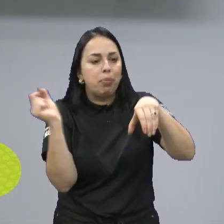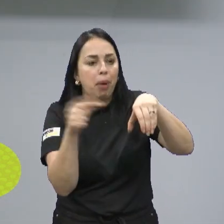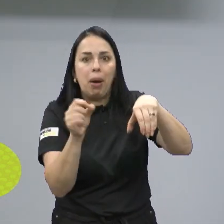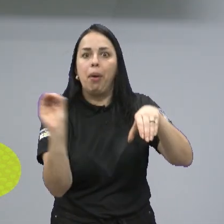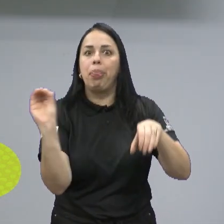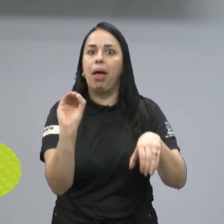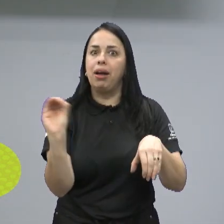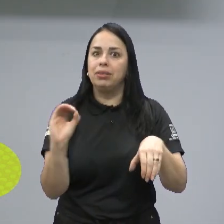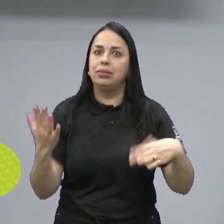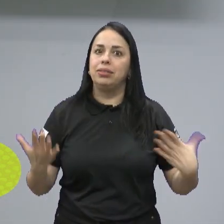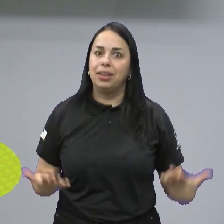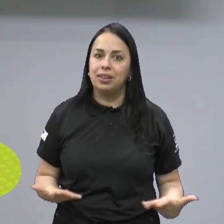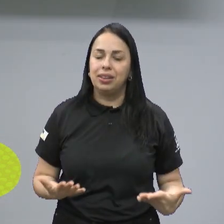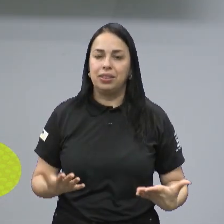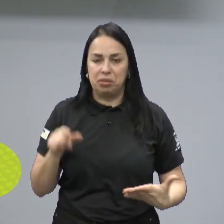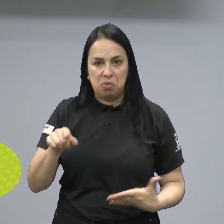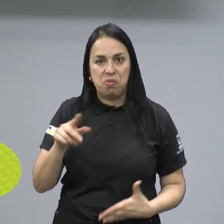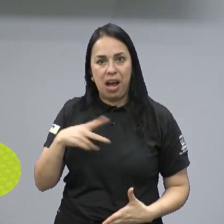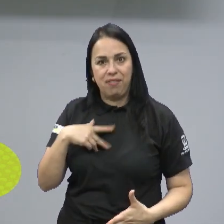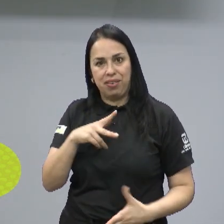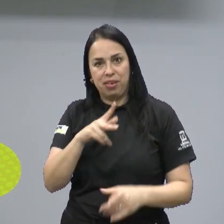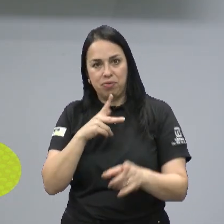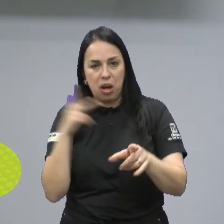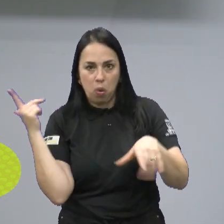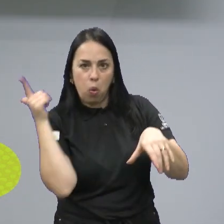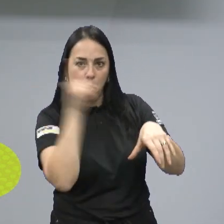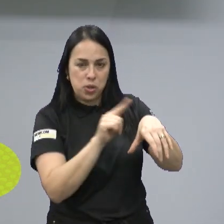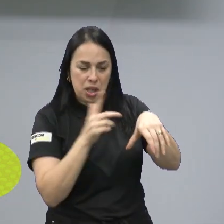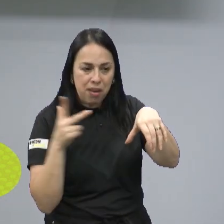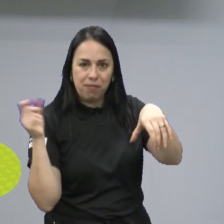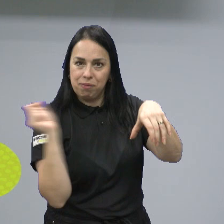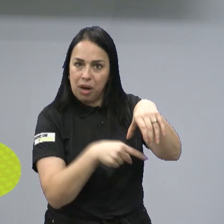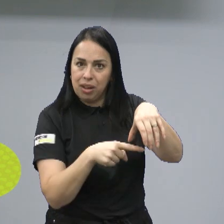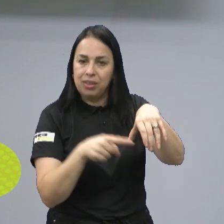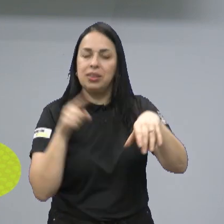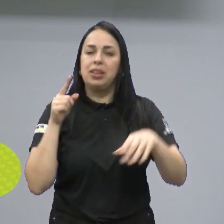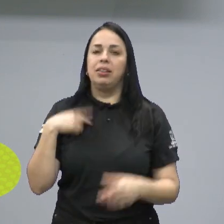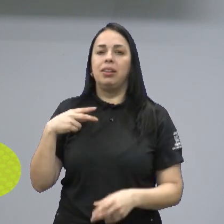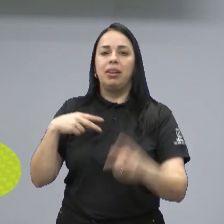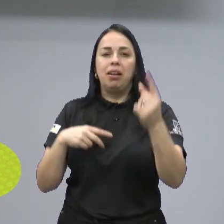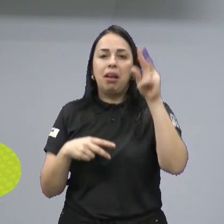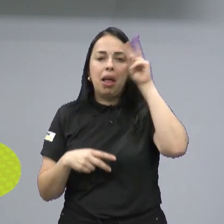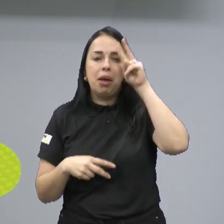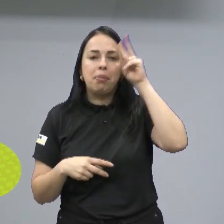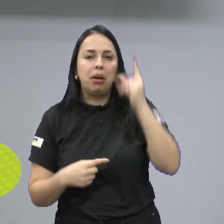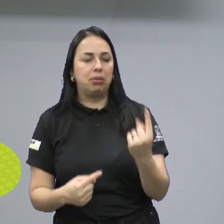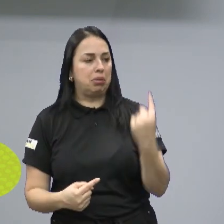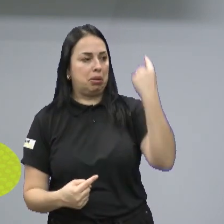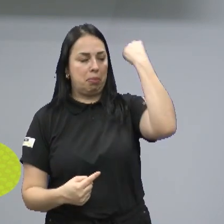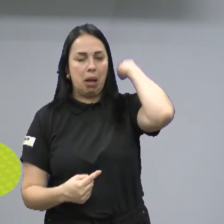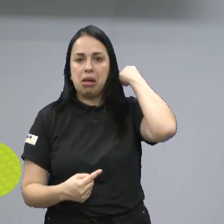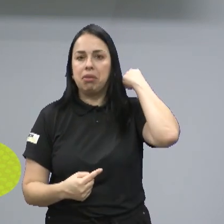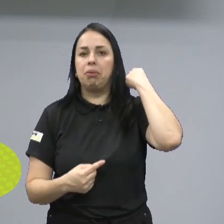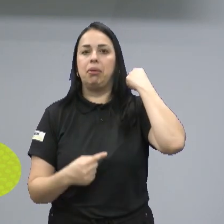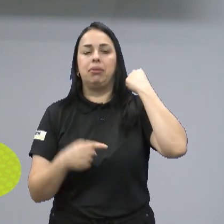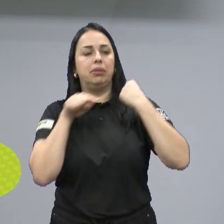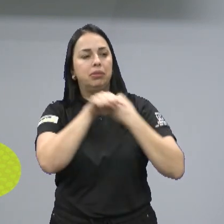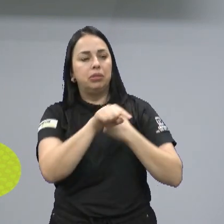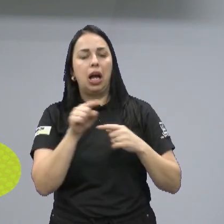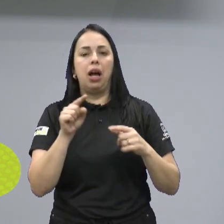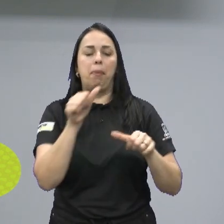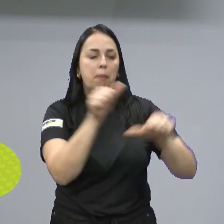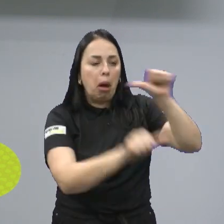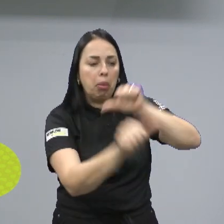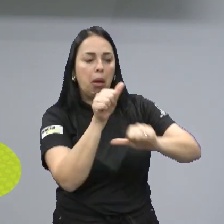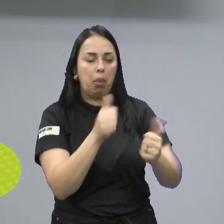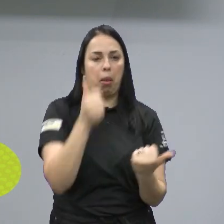partida realmente complicada, por mais que há 10 anos atrás as equipes tenham se reformulado, passado por vários contextos, jogadores